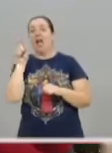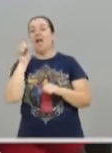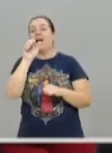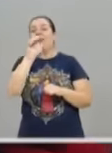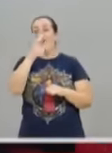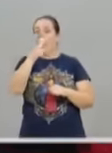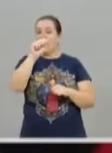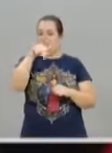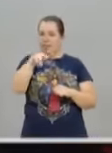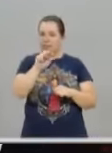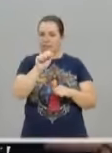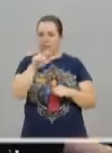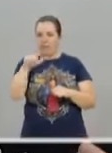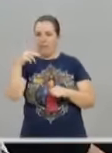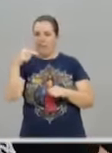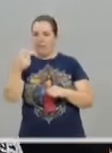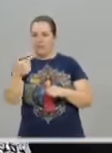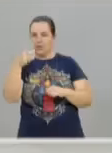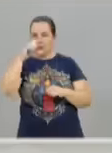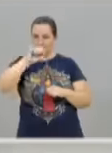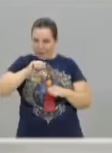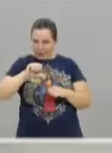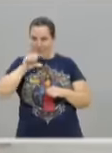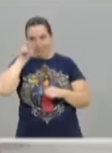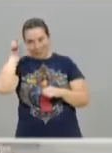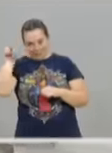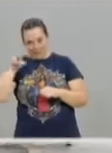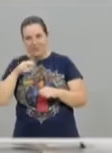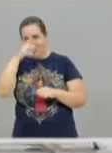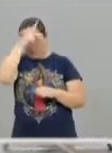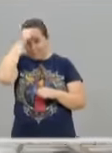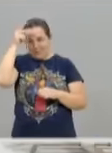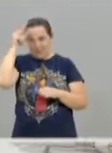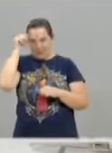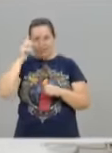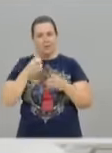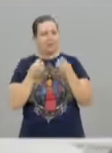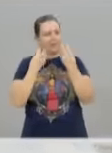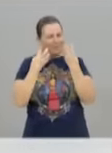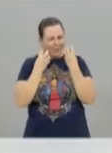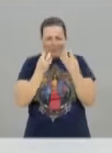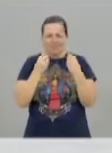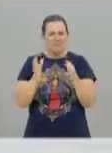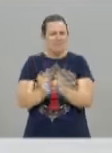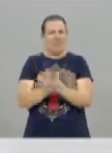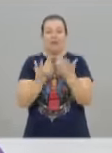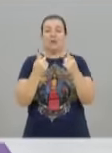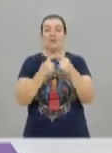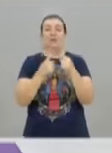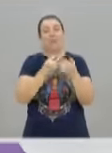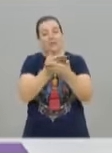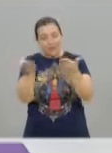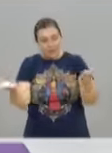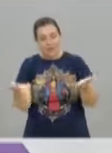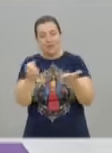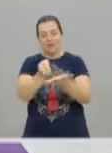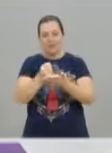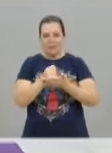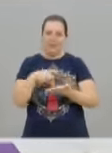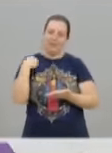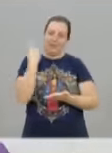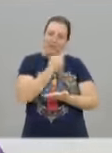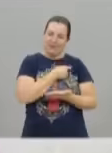29 você vê quanta coisa boa a gente tá vivendo gente e hoje provérbios quem acompanhou o